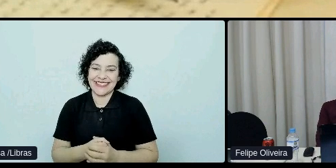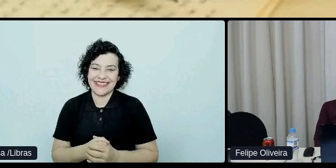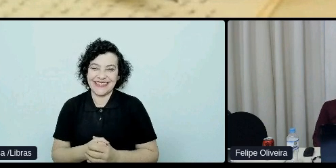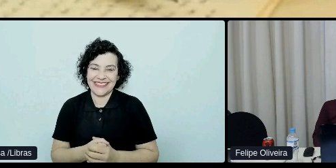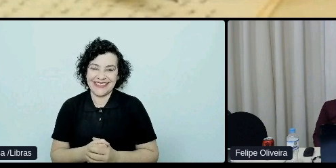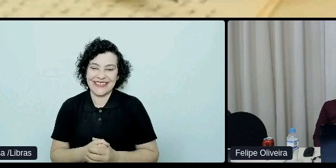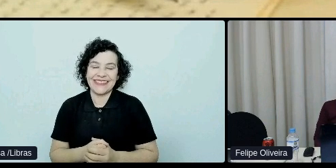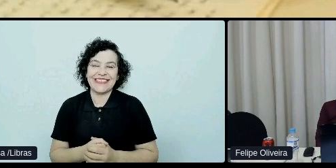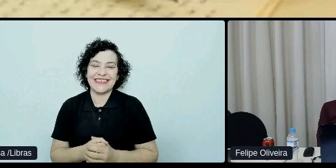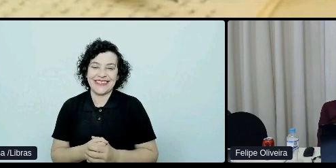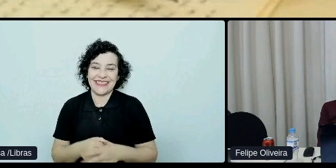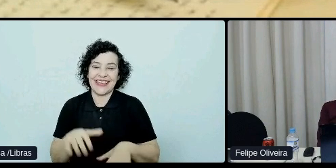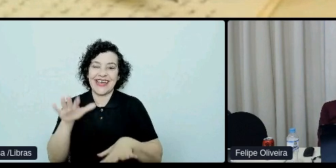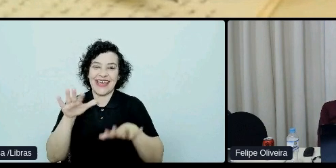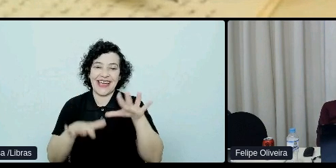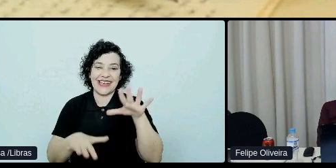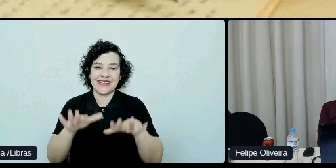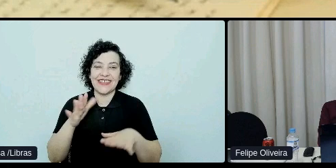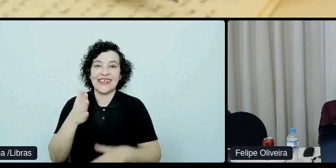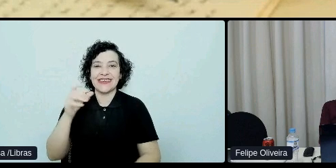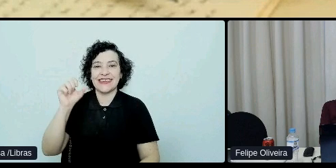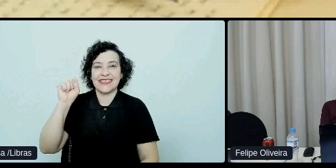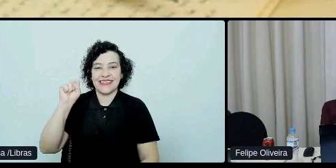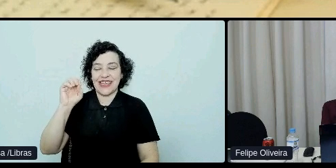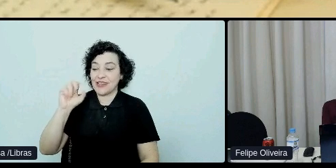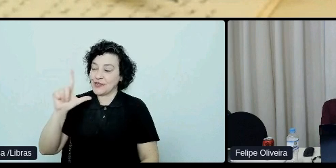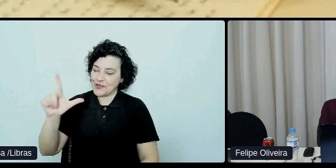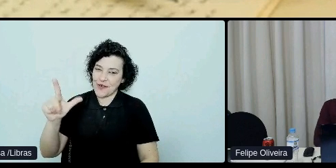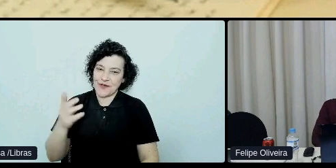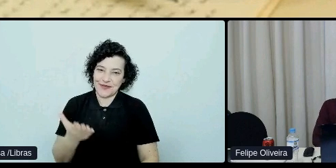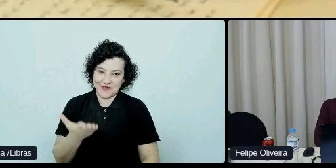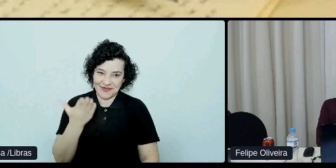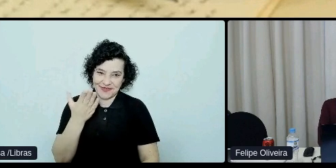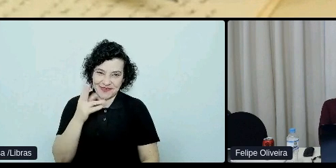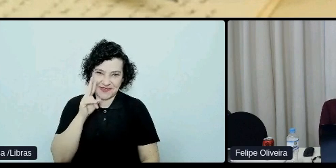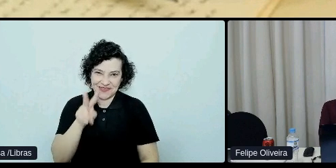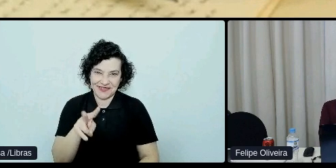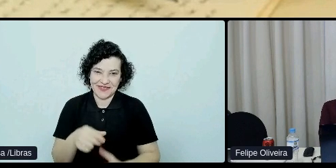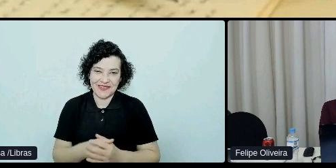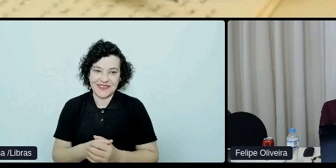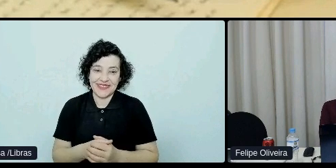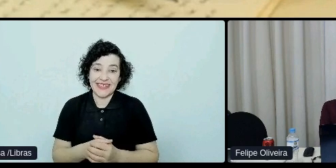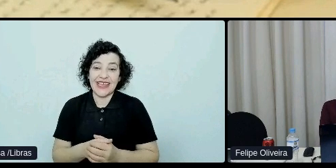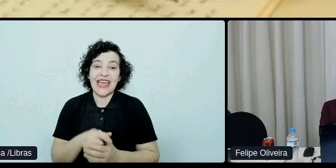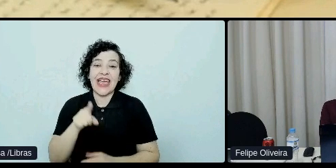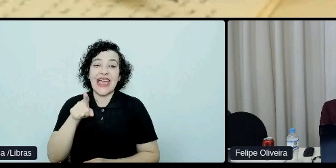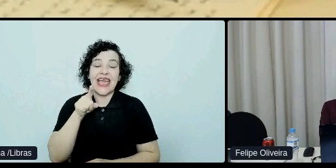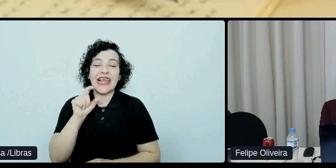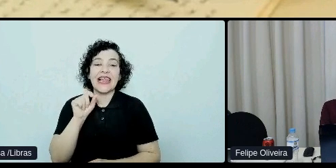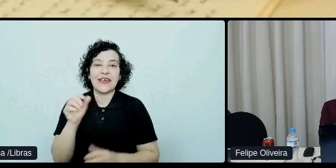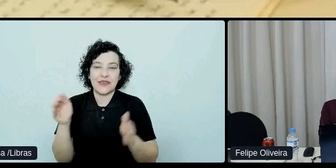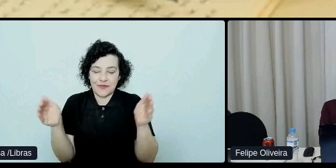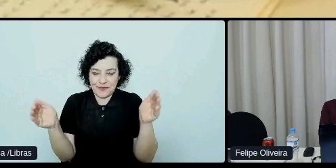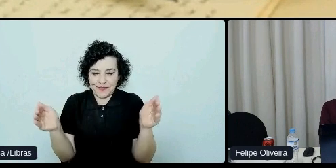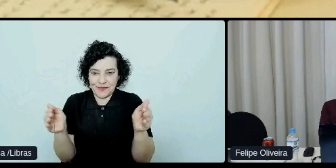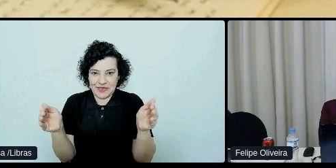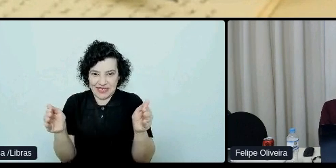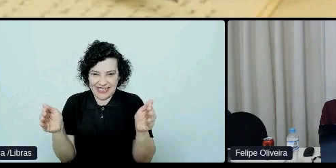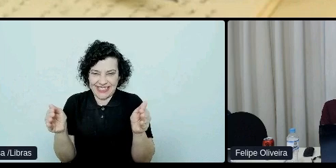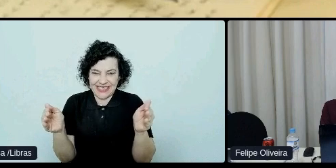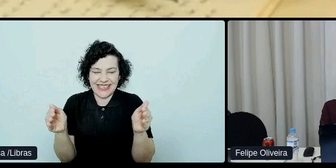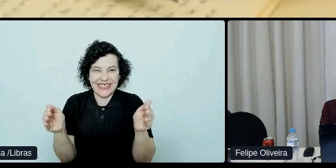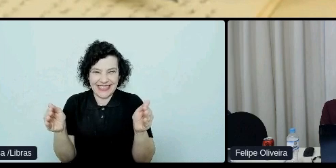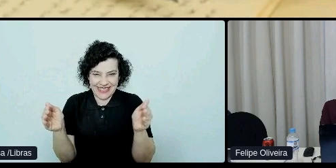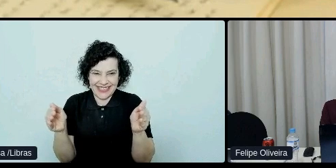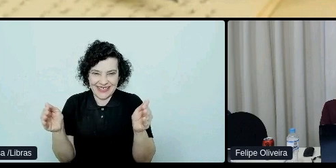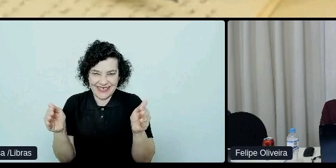Às vezes a nossa solzinha tá aí, quem não tá conseguindo ver, a sol é uma Shih Tzu, então ela é bem pequena